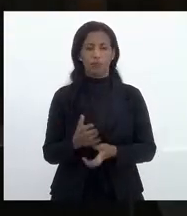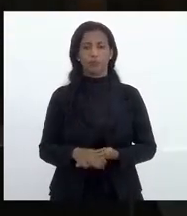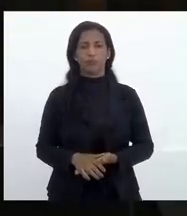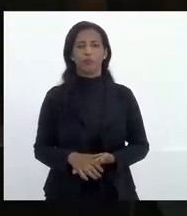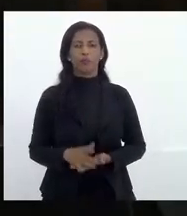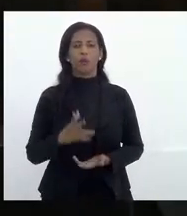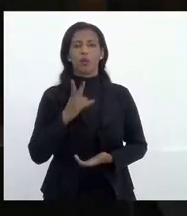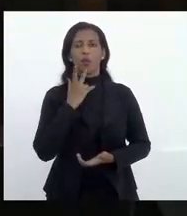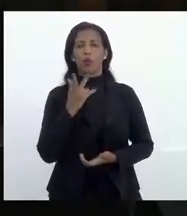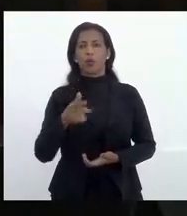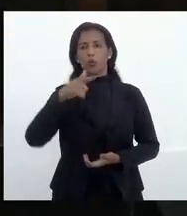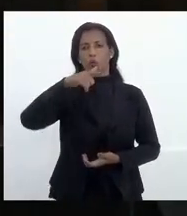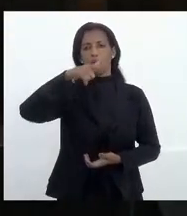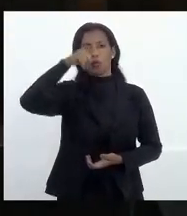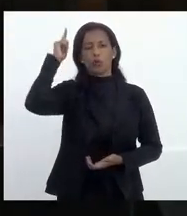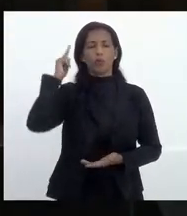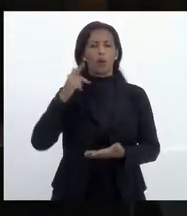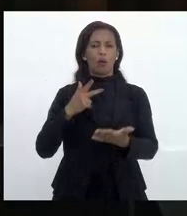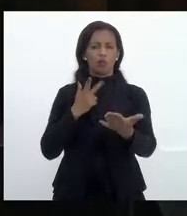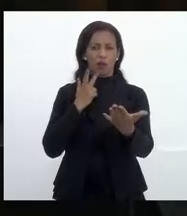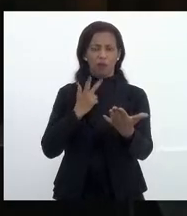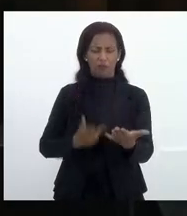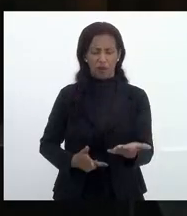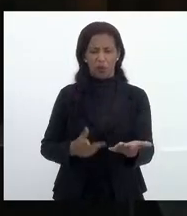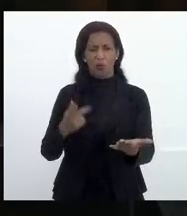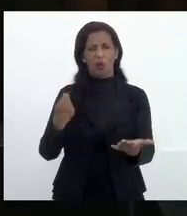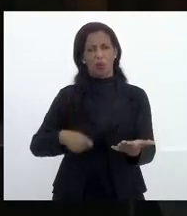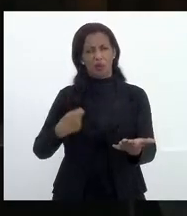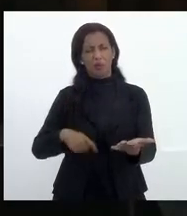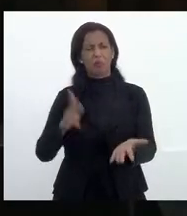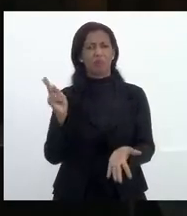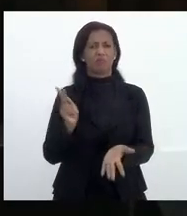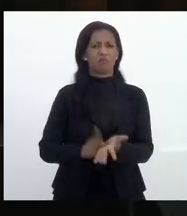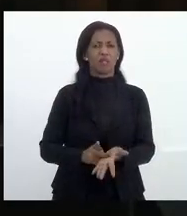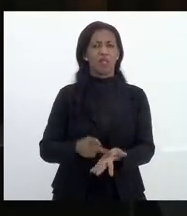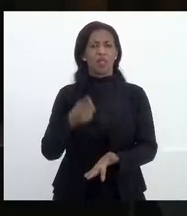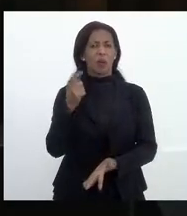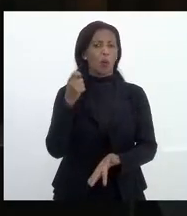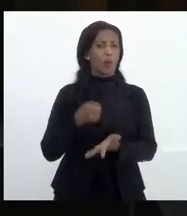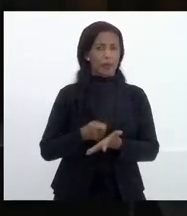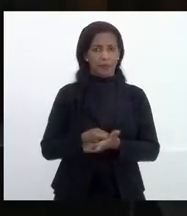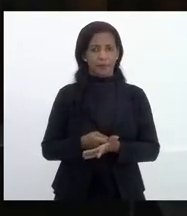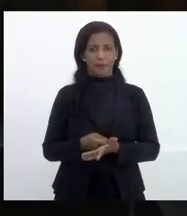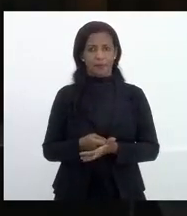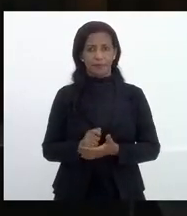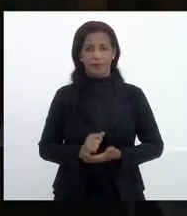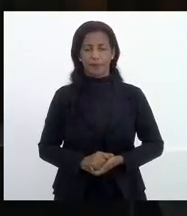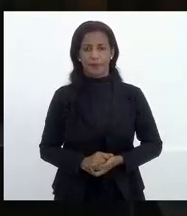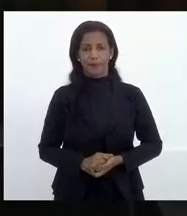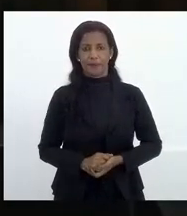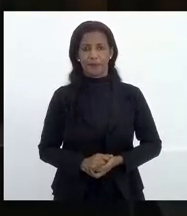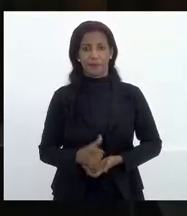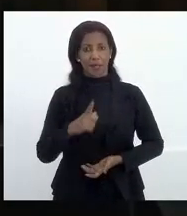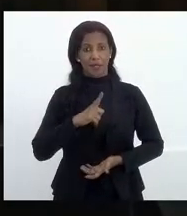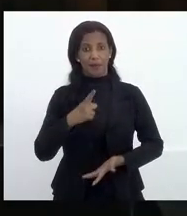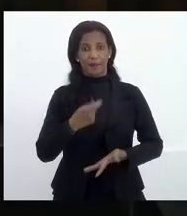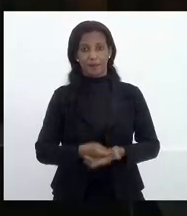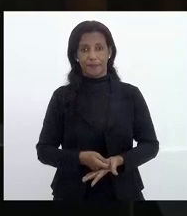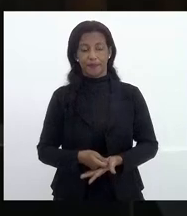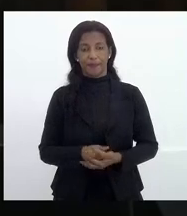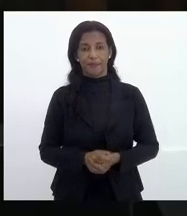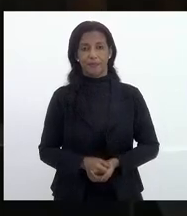colocando que acho que o deputado dos Paulo trouxe aqui para nossa reflexão que tem que analisar a uma obrigação não há como